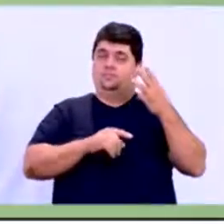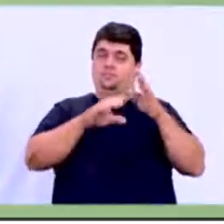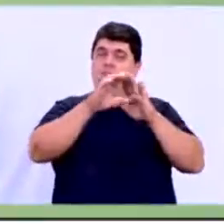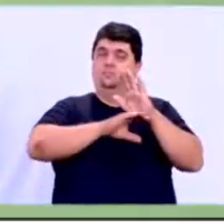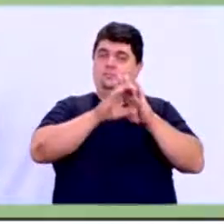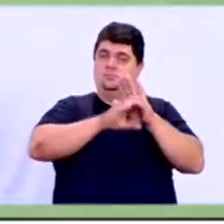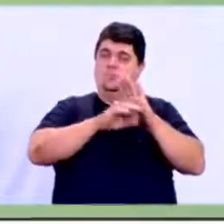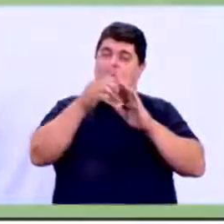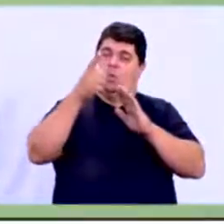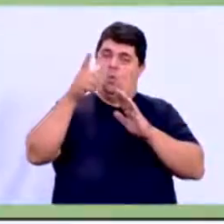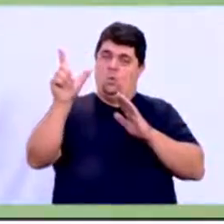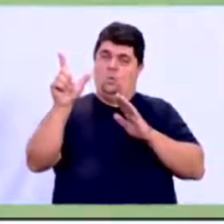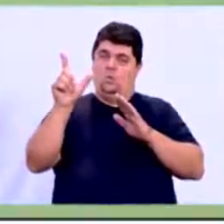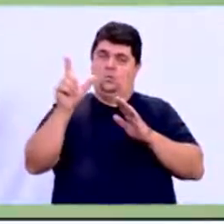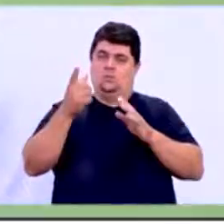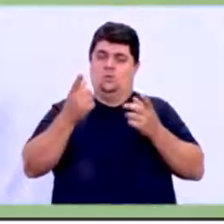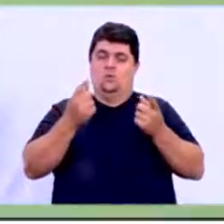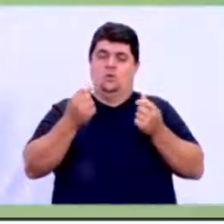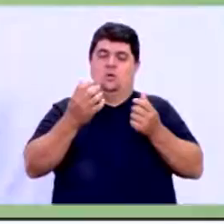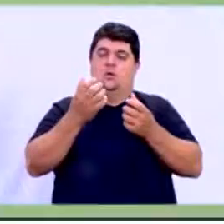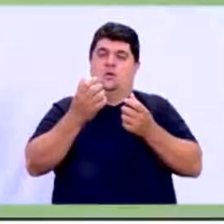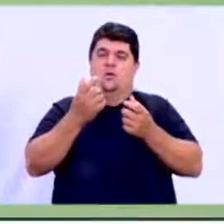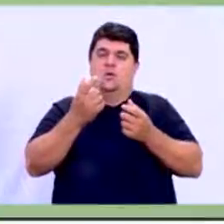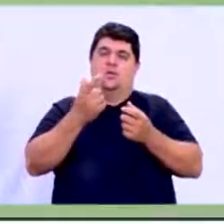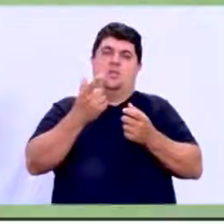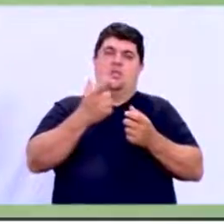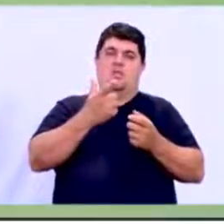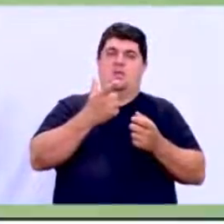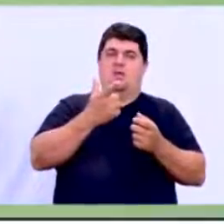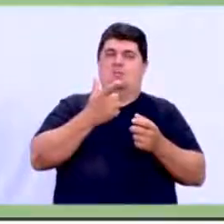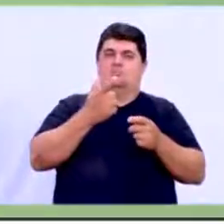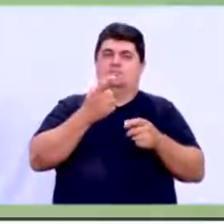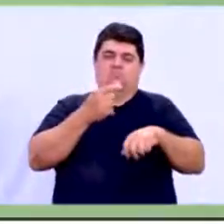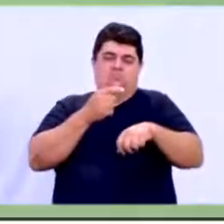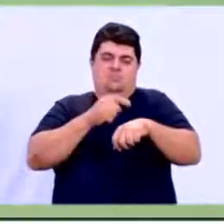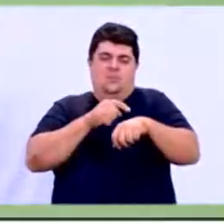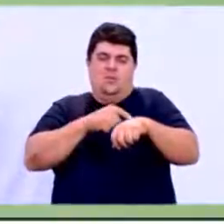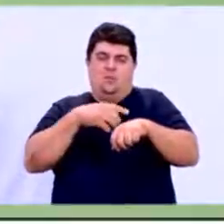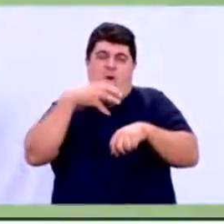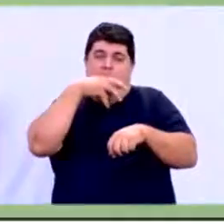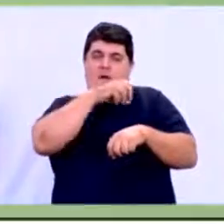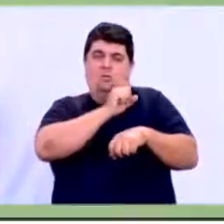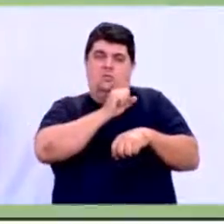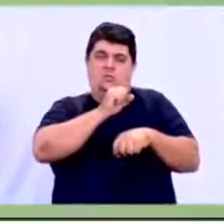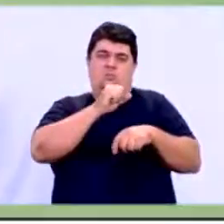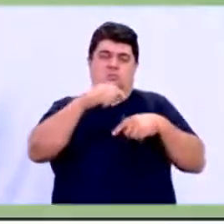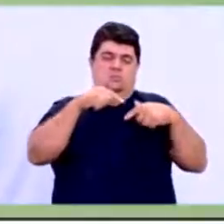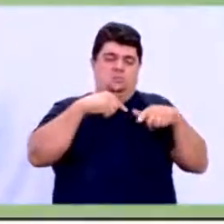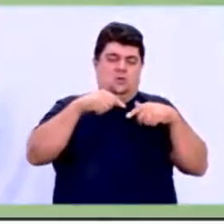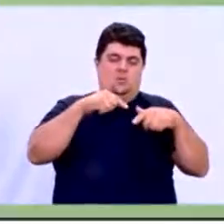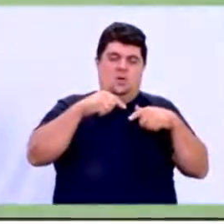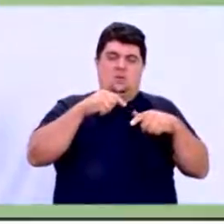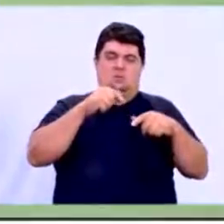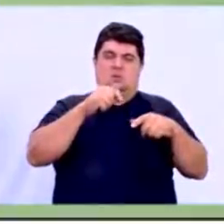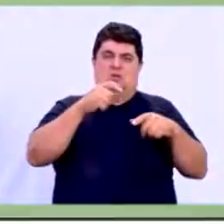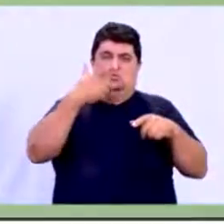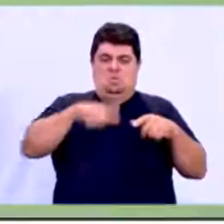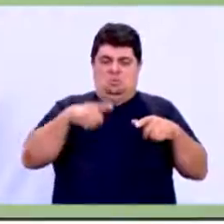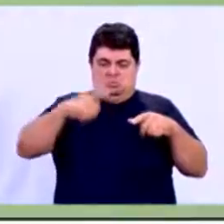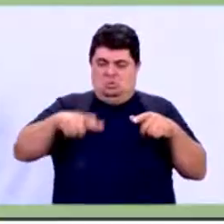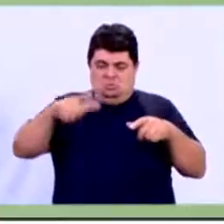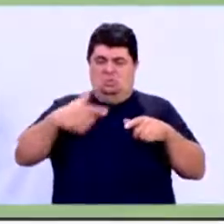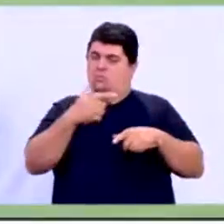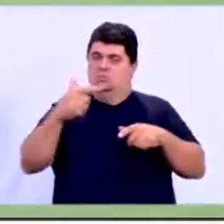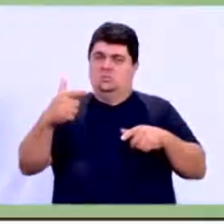planejar. Economiza tempo, poupa recursos, trabalho e aumenta a